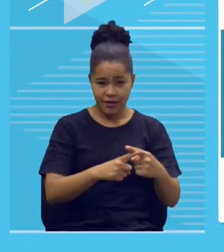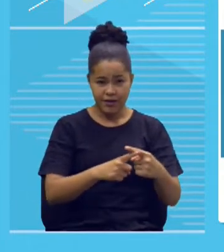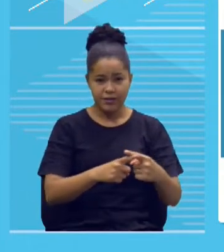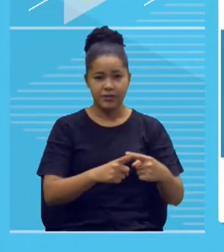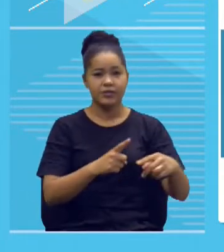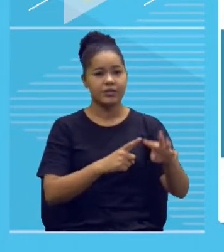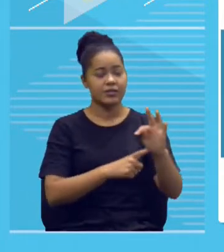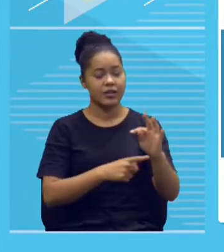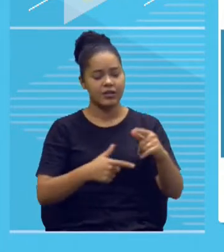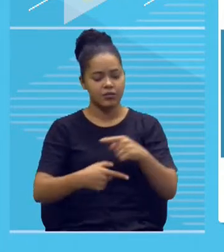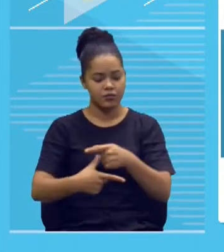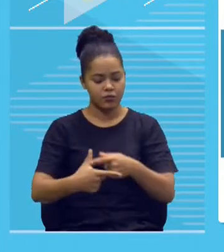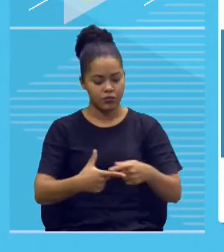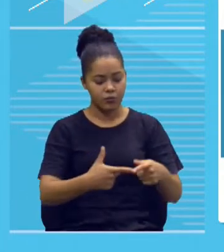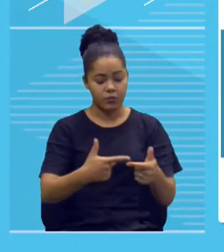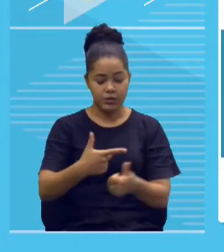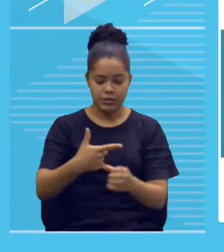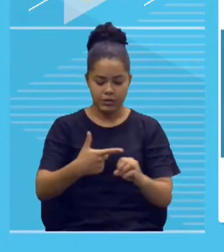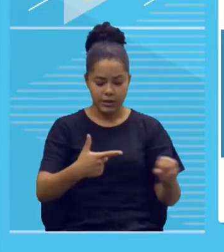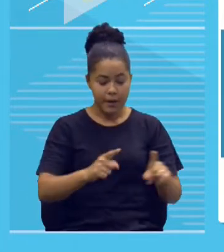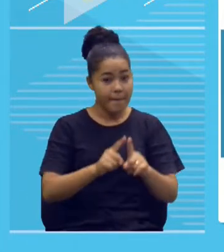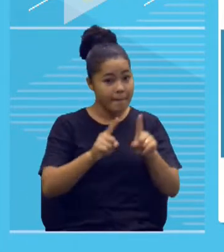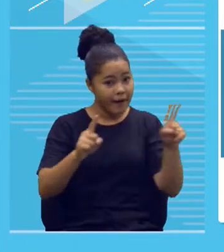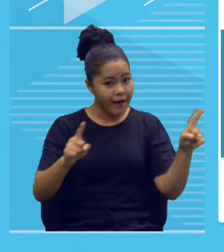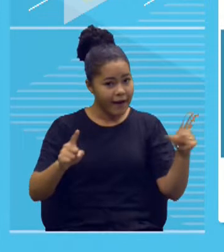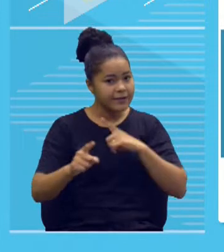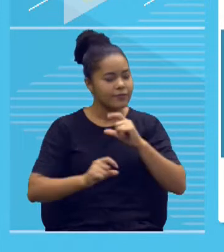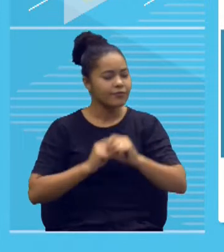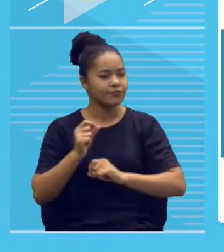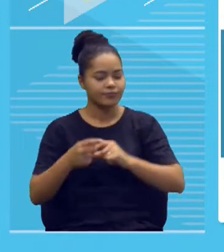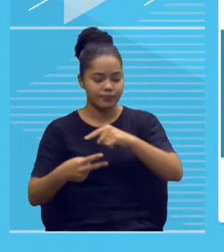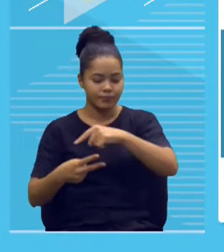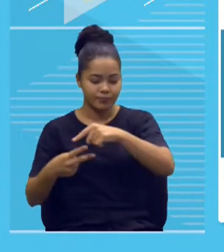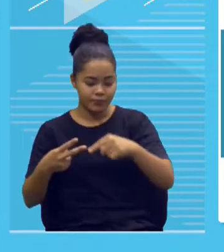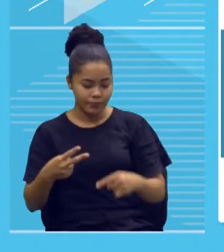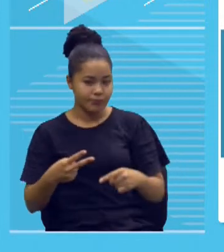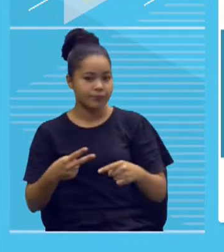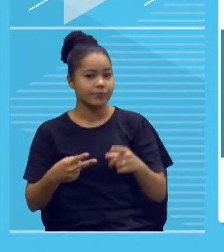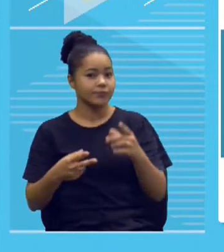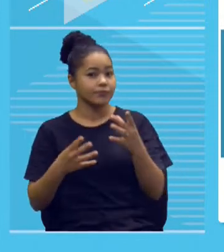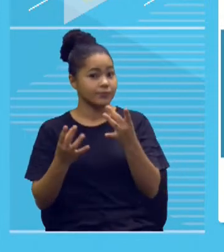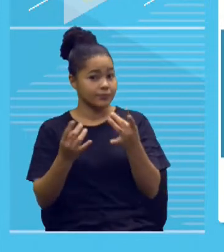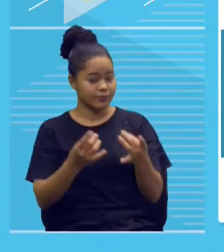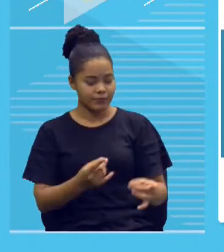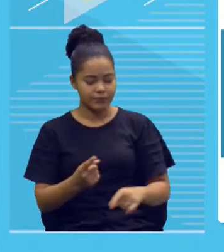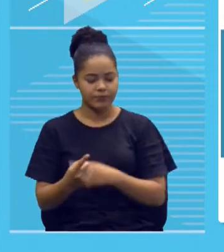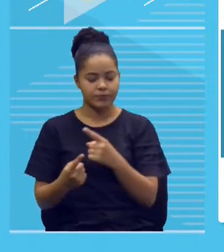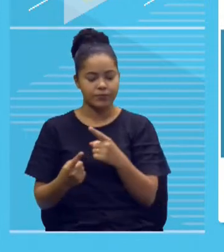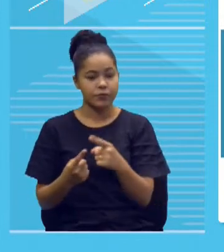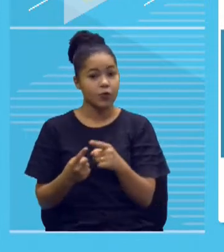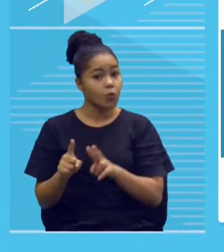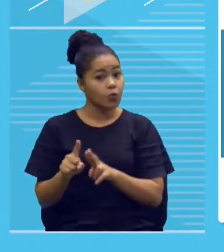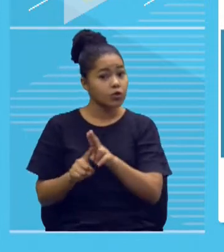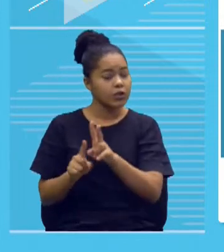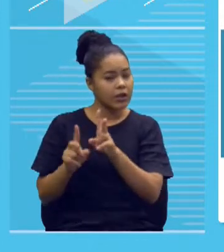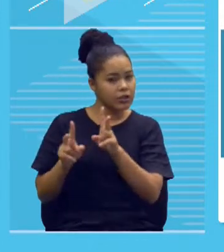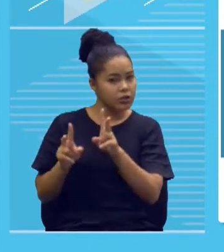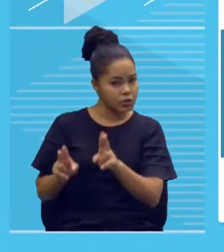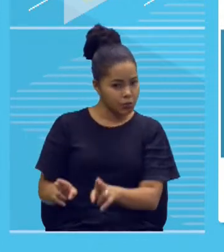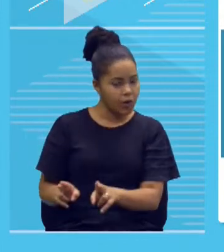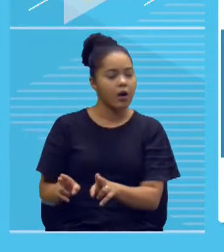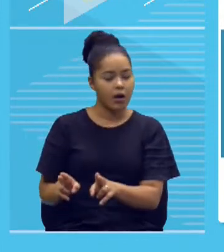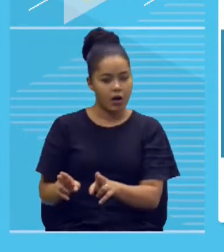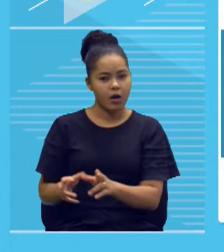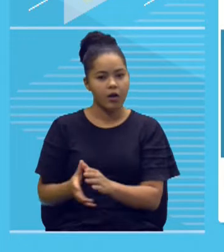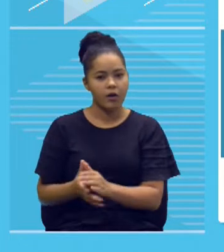temos que ter dois cuidados com as unidades e com o tempo Professor tempo